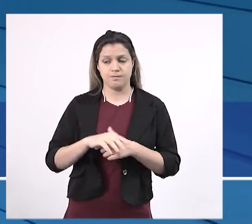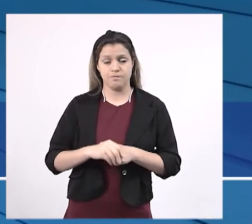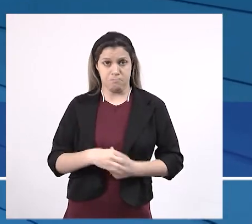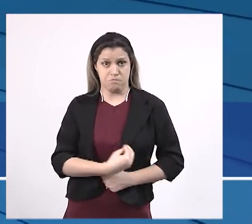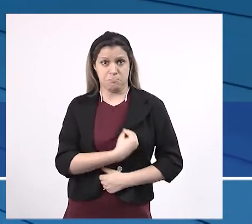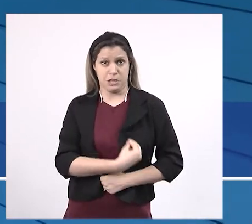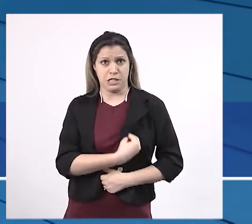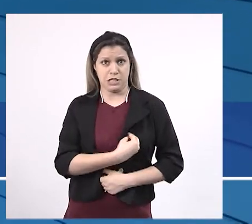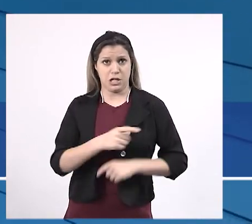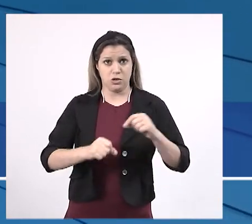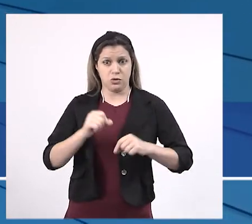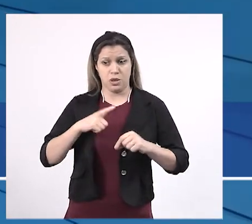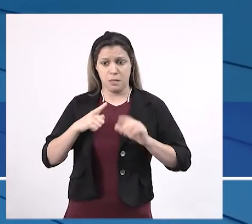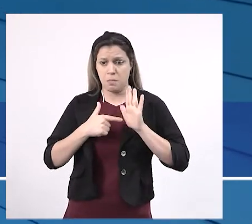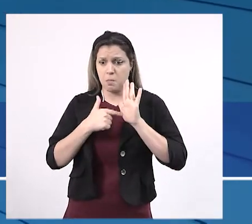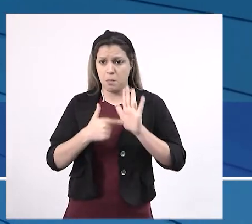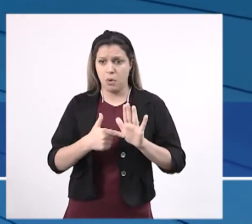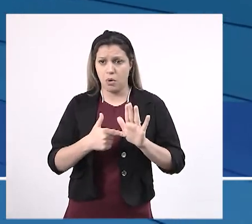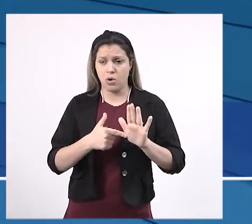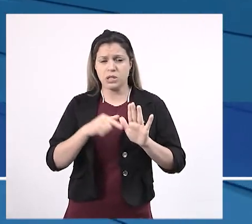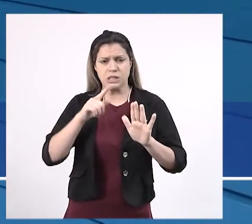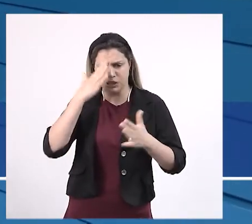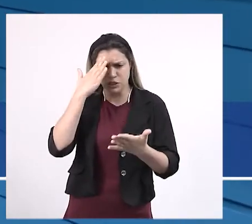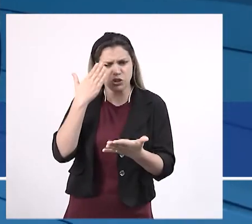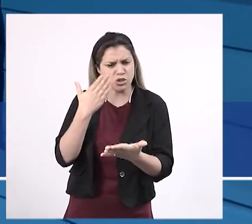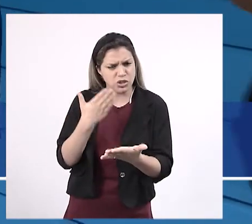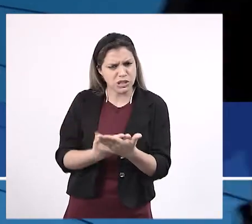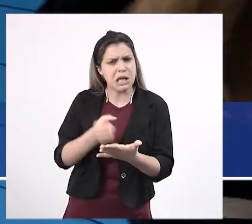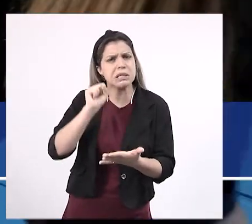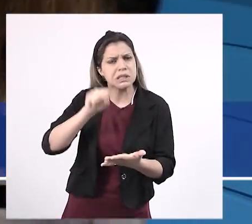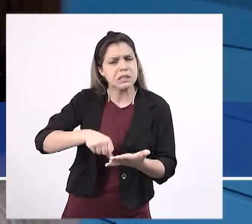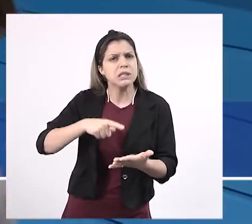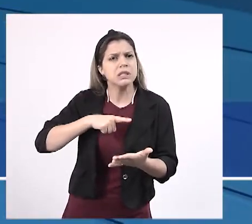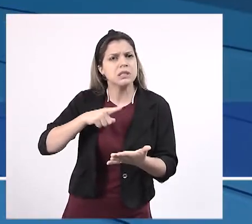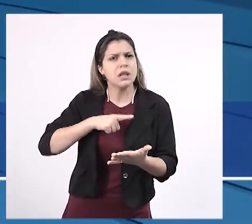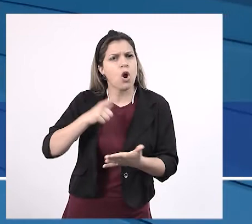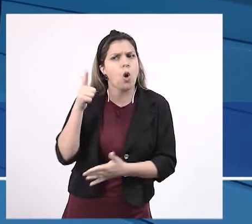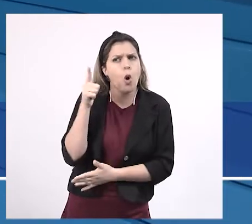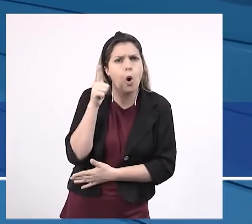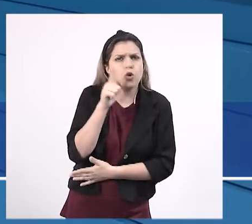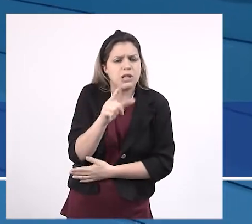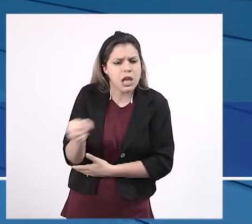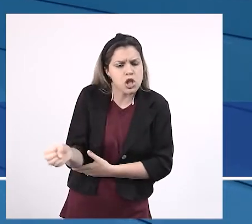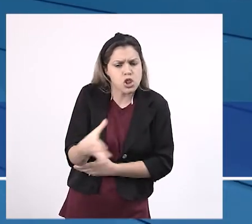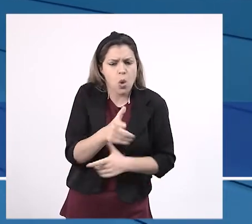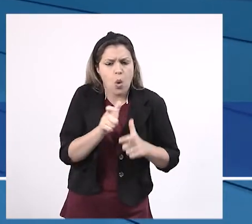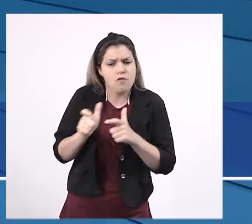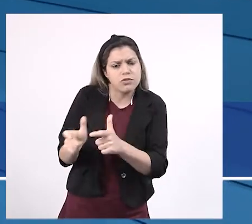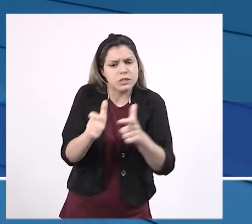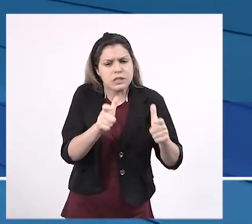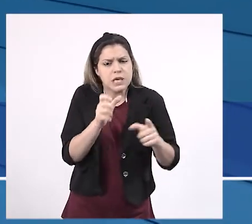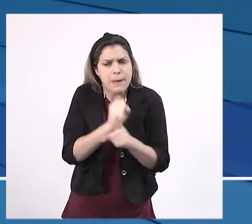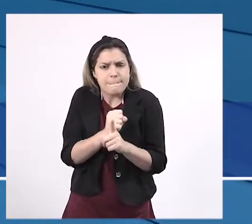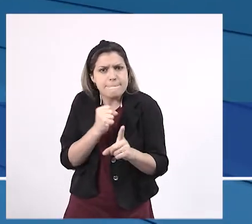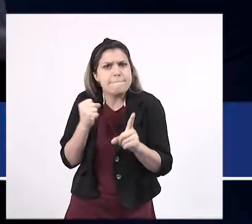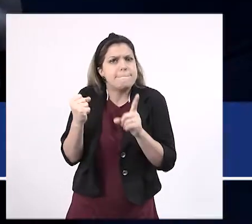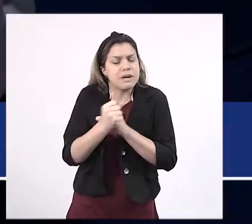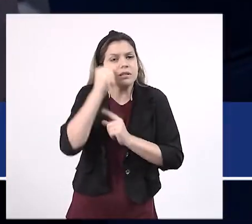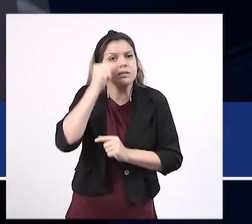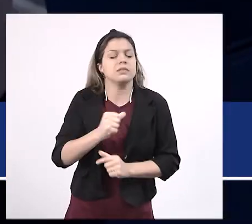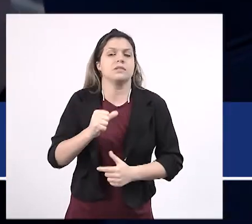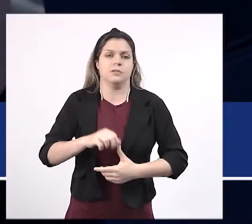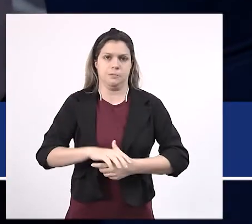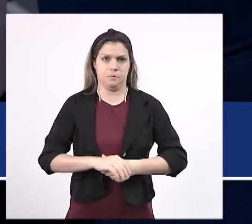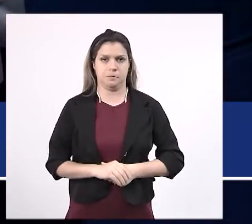aplaudida de pé pelos presentes, há que se destacar que o acreditar em si faz parte do processo da conquista de novos espaços